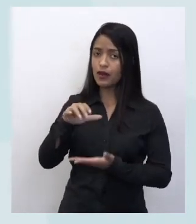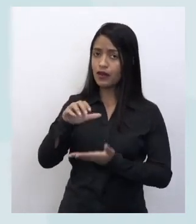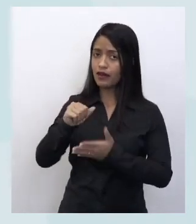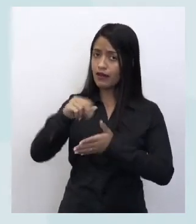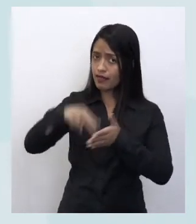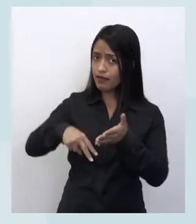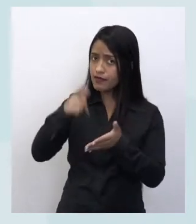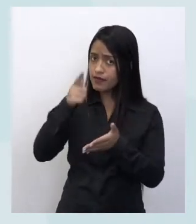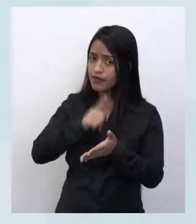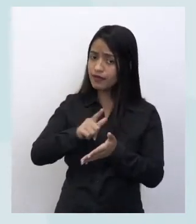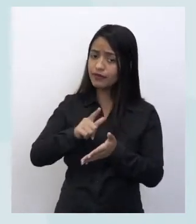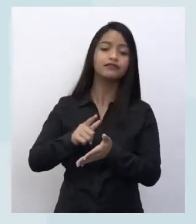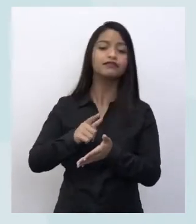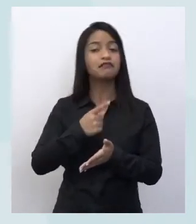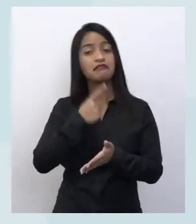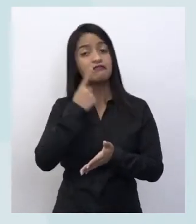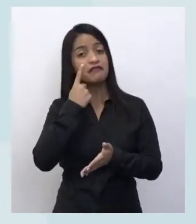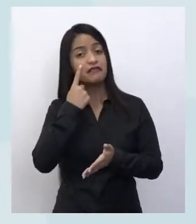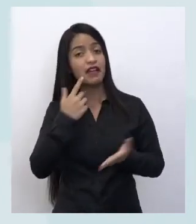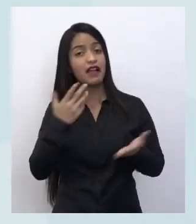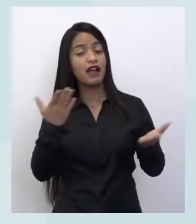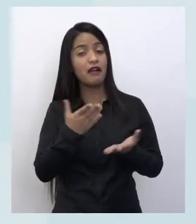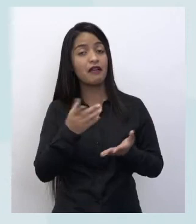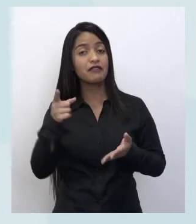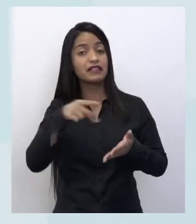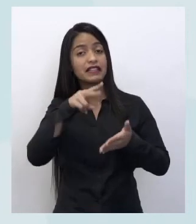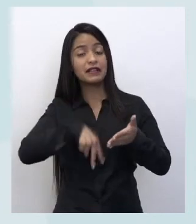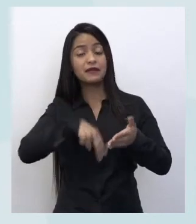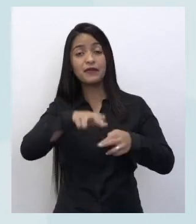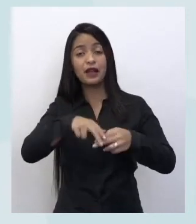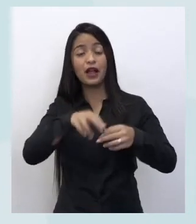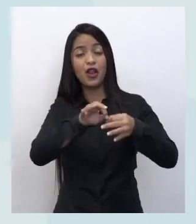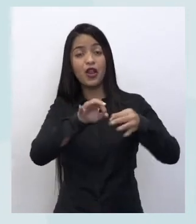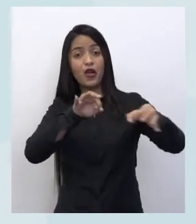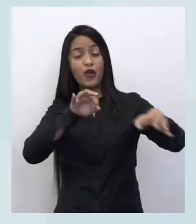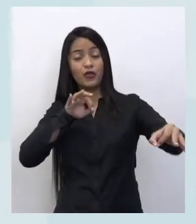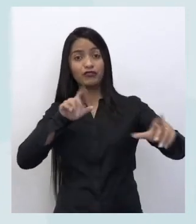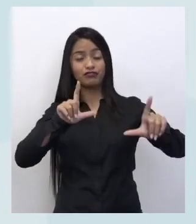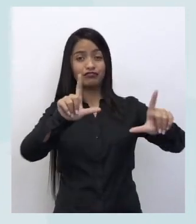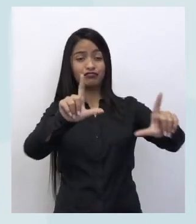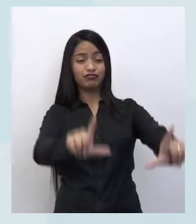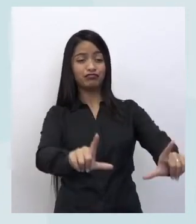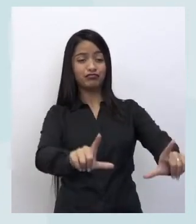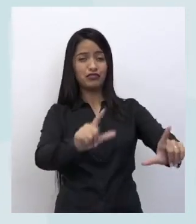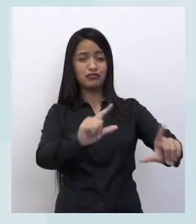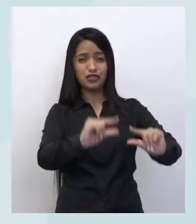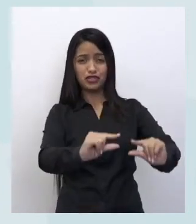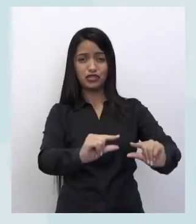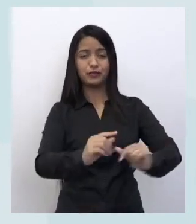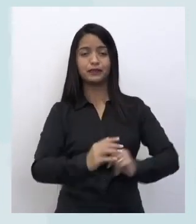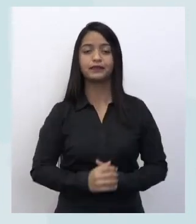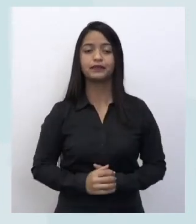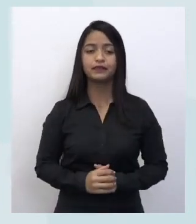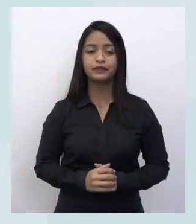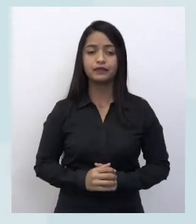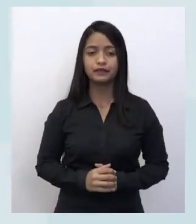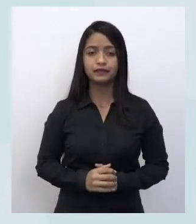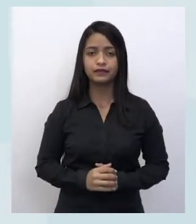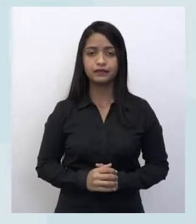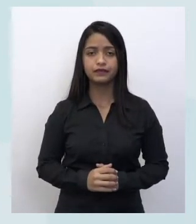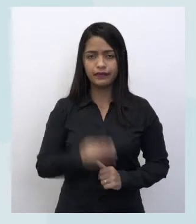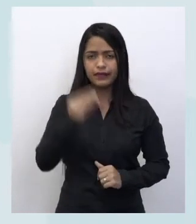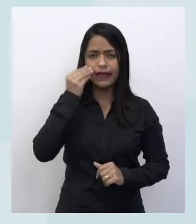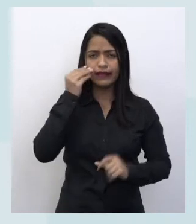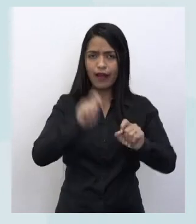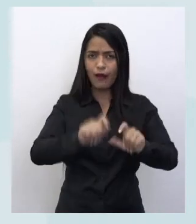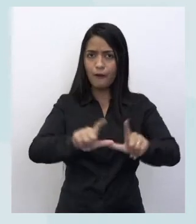ver se conseguir ler agora. Vamos lá. Nessa distância e pequenininho do jeito que está. Tá bom. Quem começa? Ah, deixa eu aumentar a tela